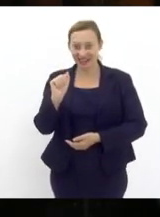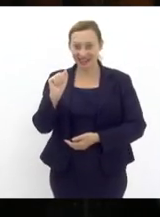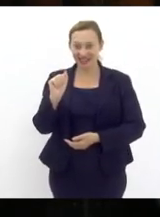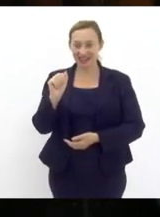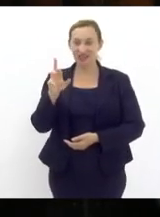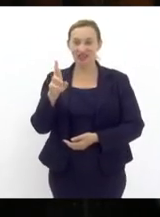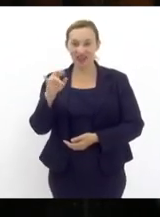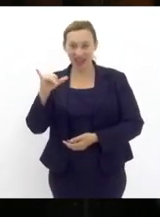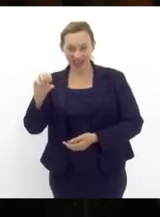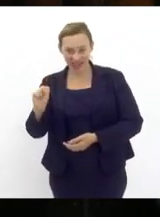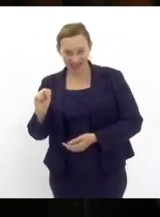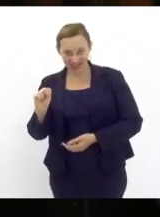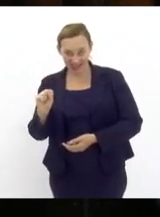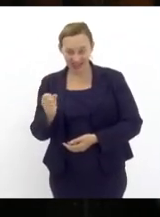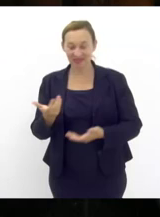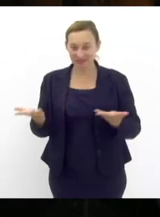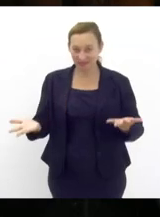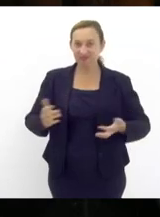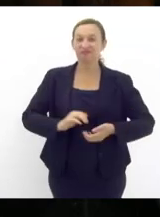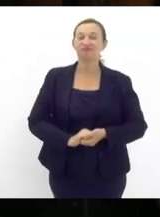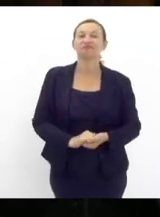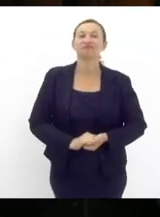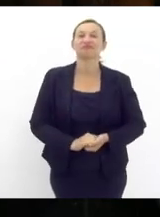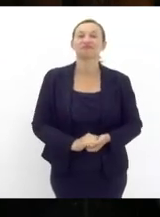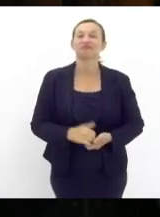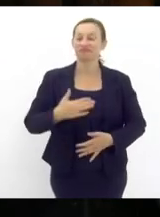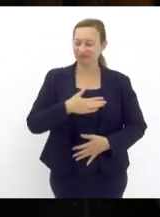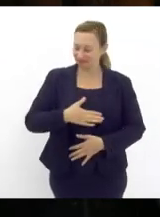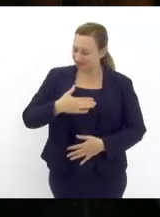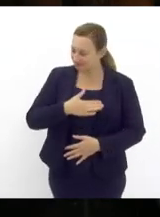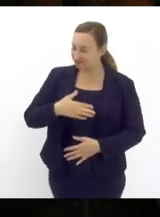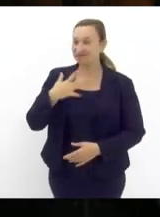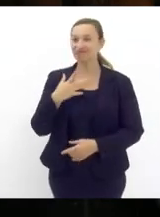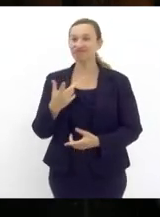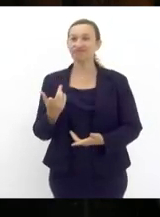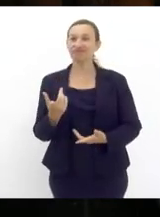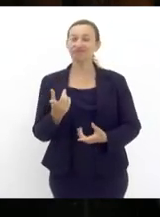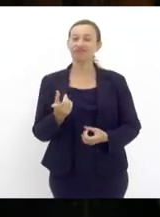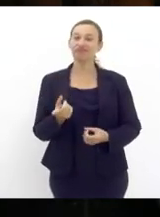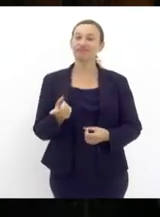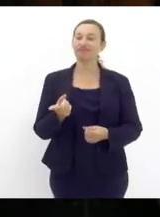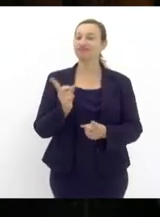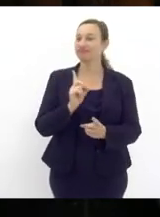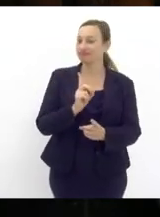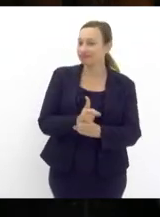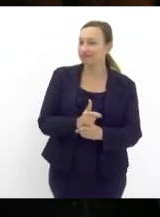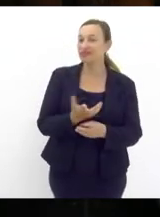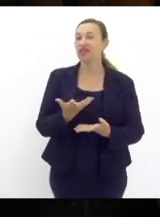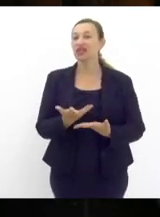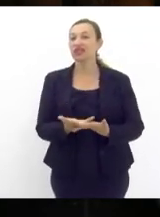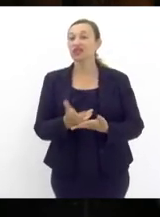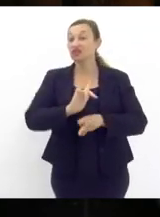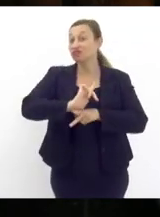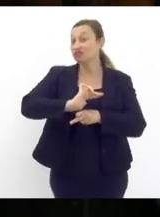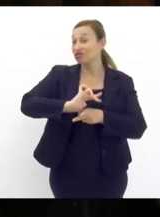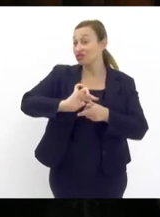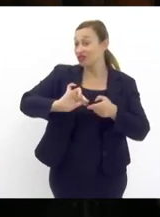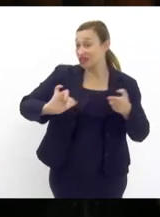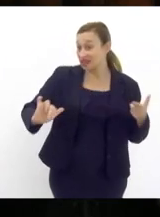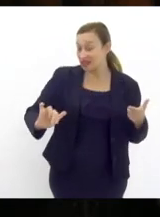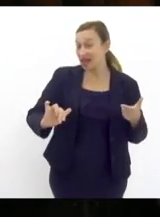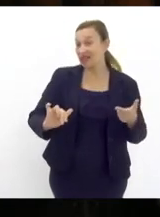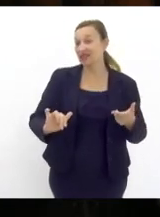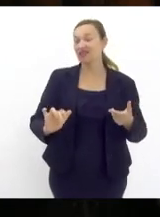mas eu gostei muito do encontro função da diversidade da